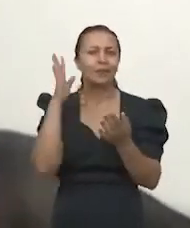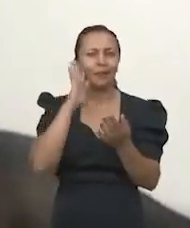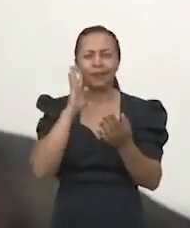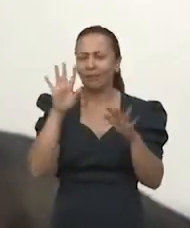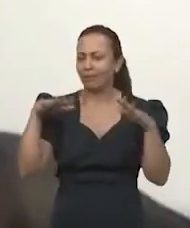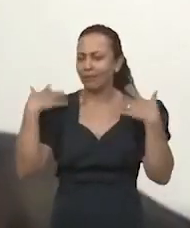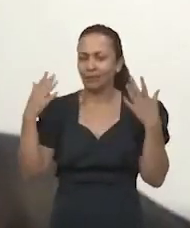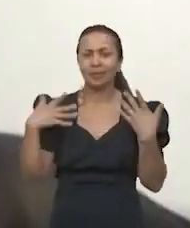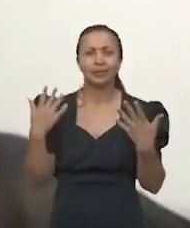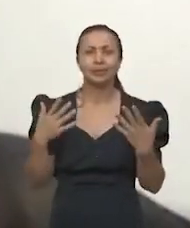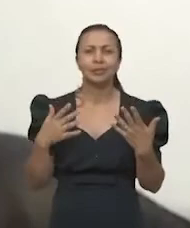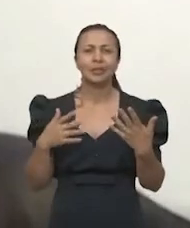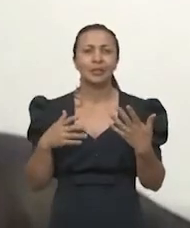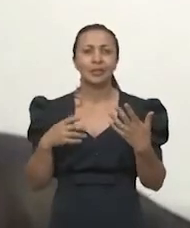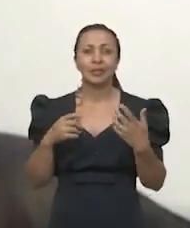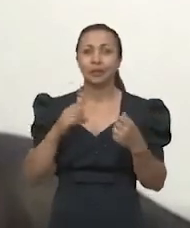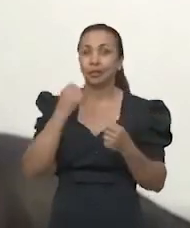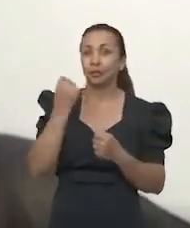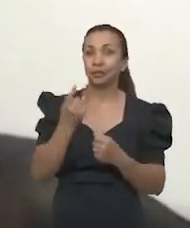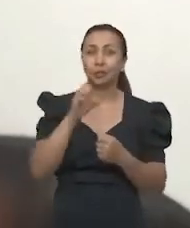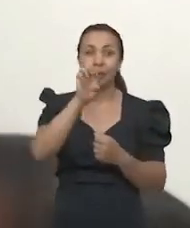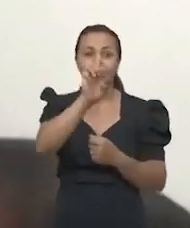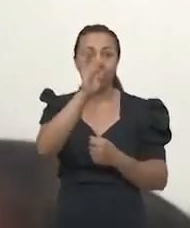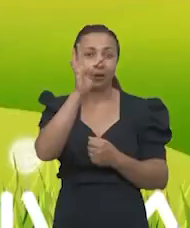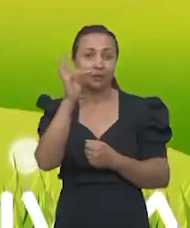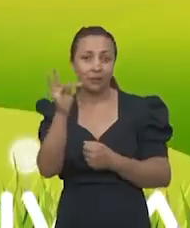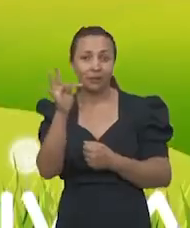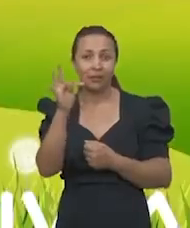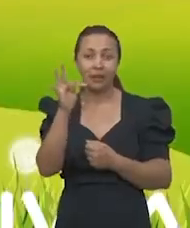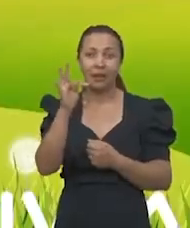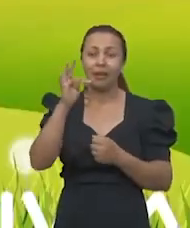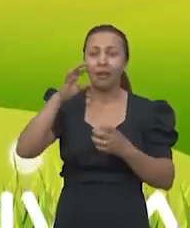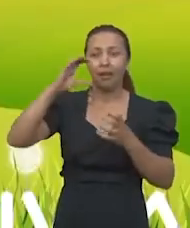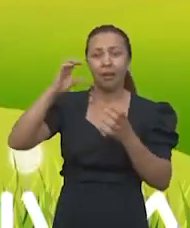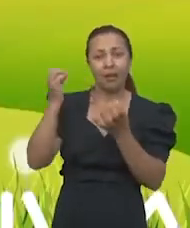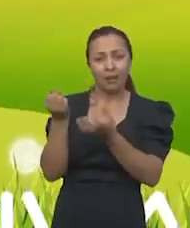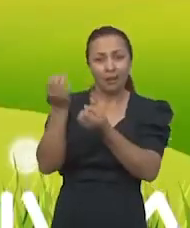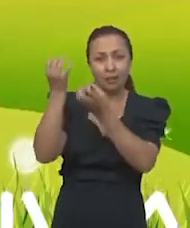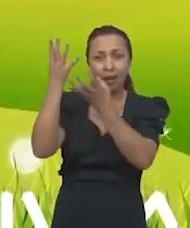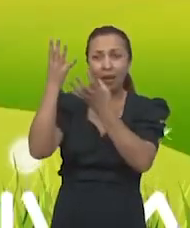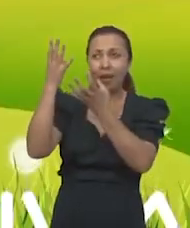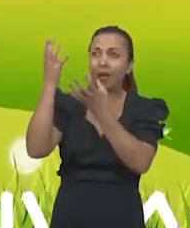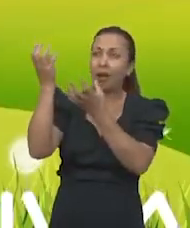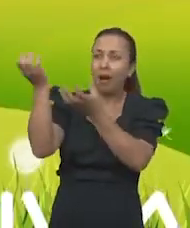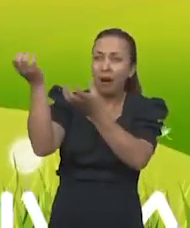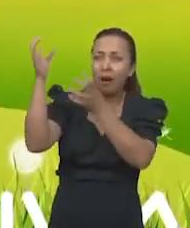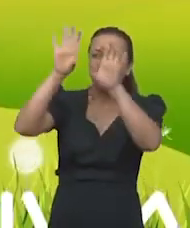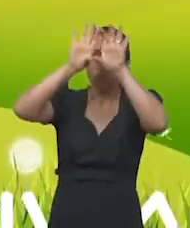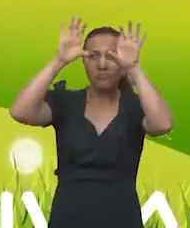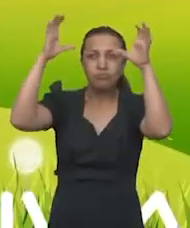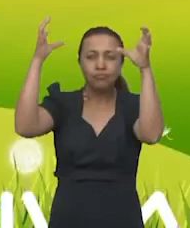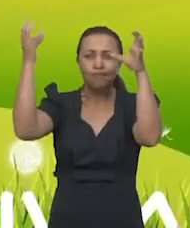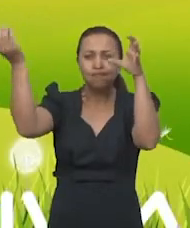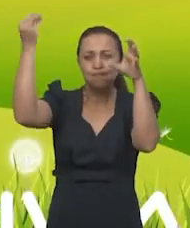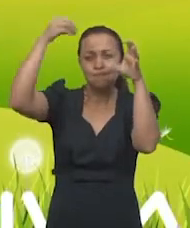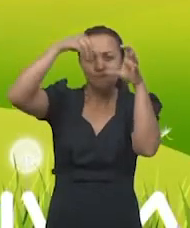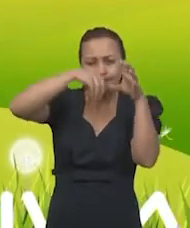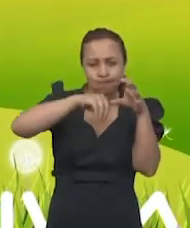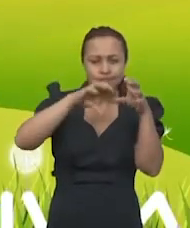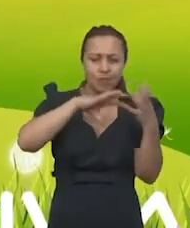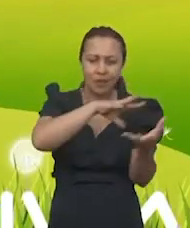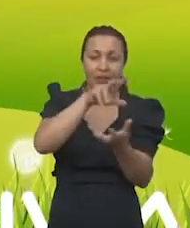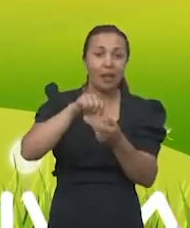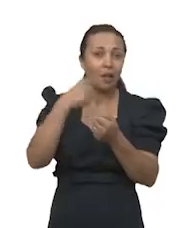livrinho, né? Um livrinho de um extraterrestre que vem ao planeta Terra e ele não tem